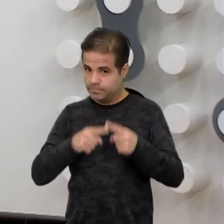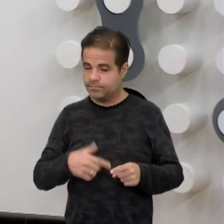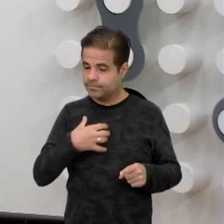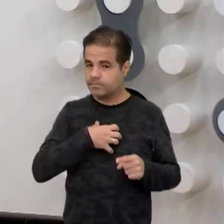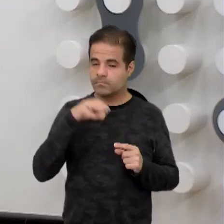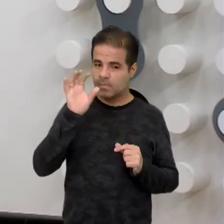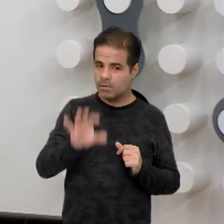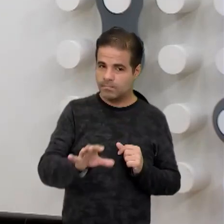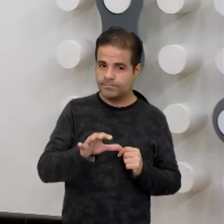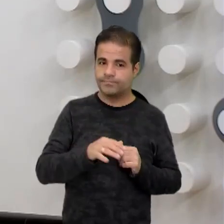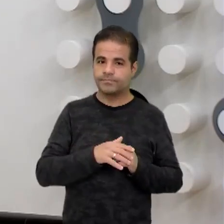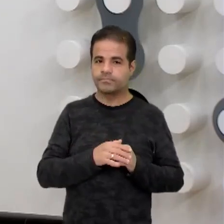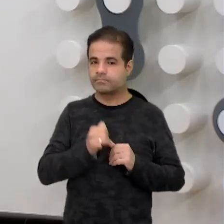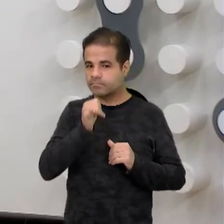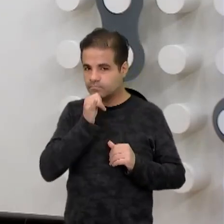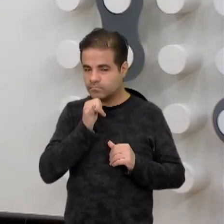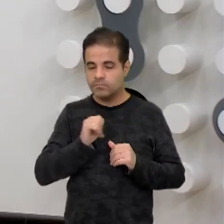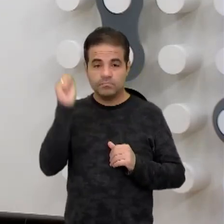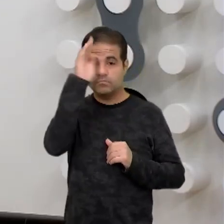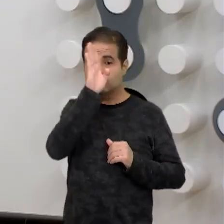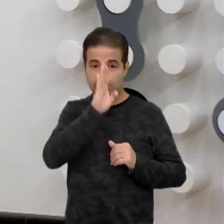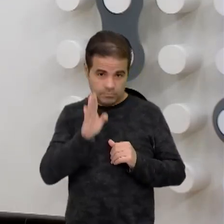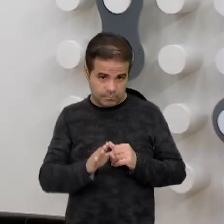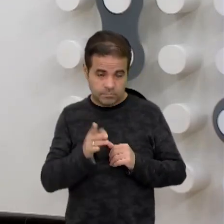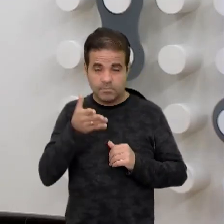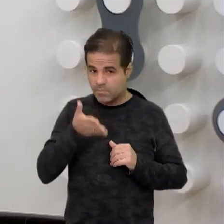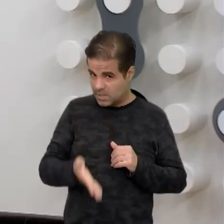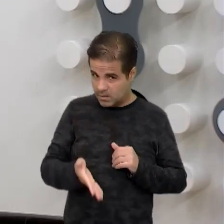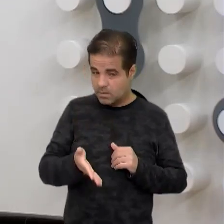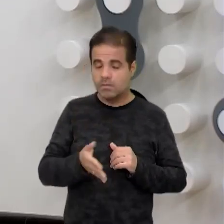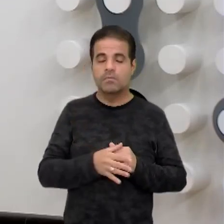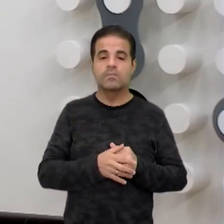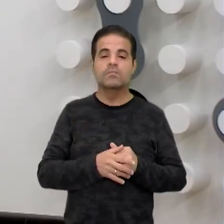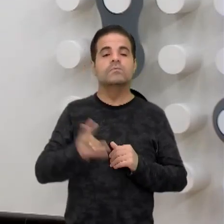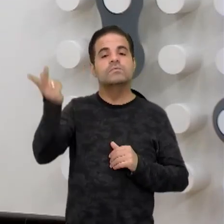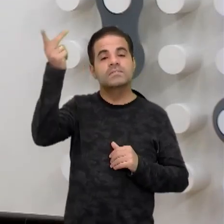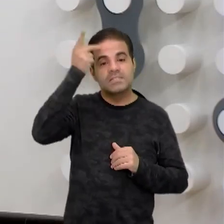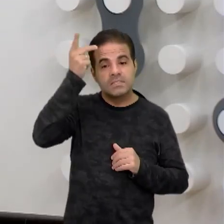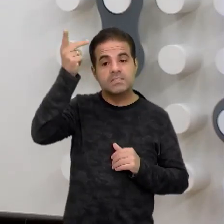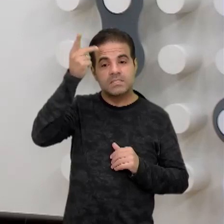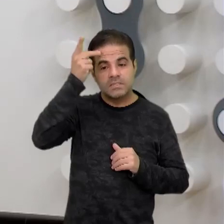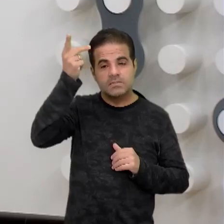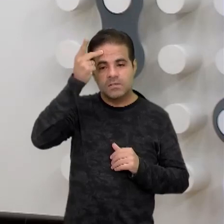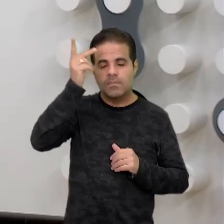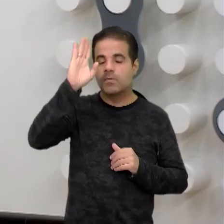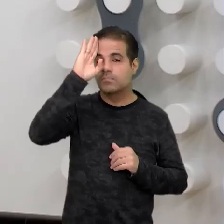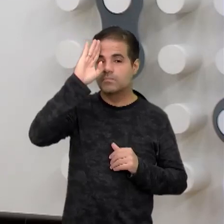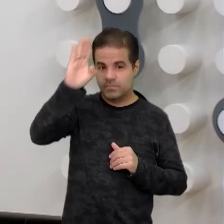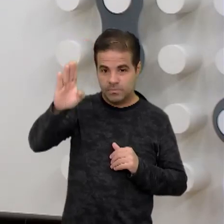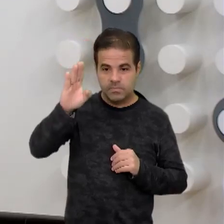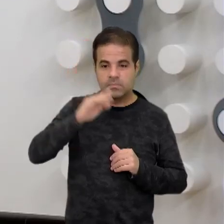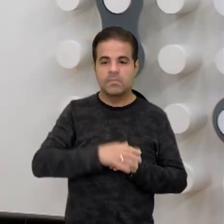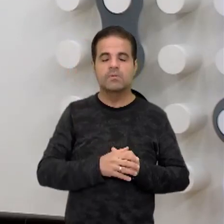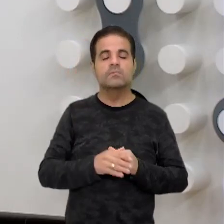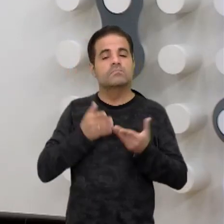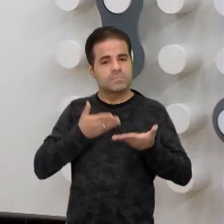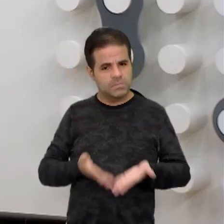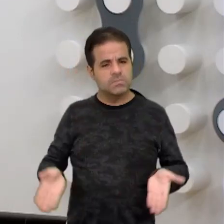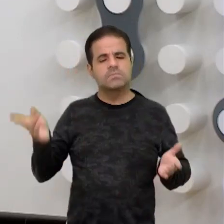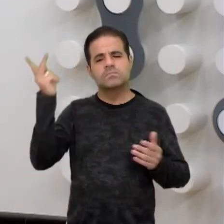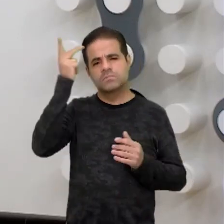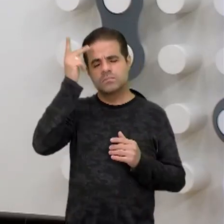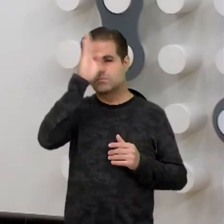mesmo, por exemplo, no Brasil, por exemplo, aqui em São Paulo, né, principalmente, mas no Brasil de